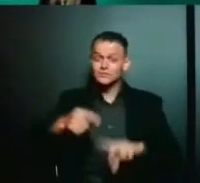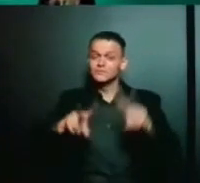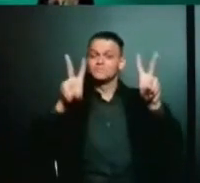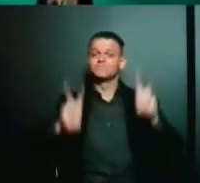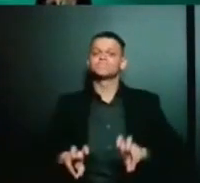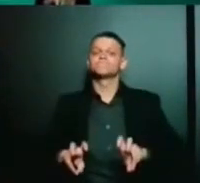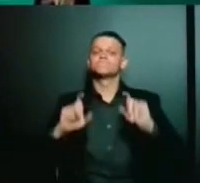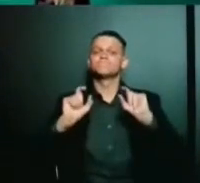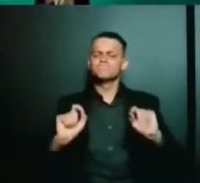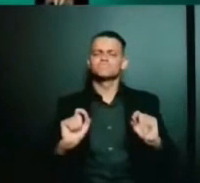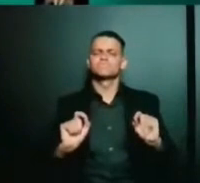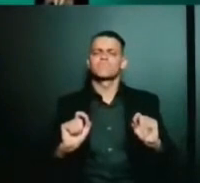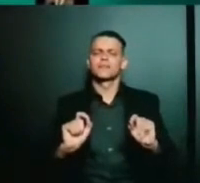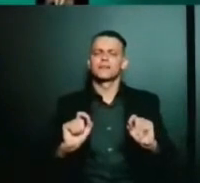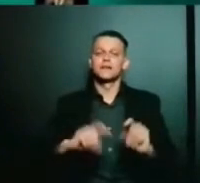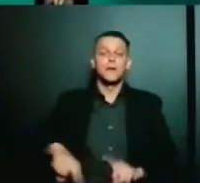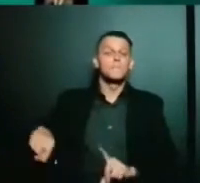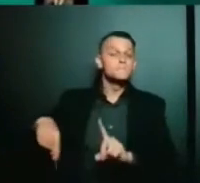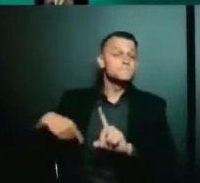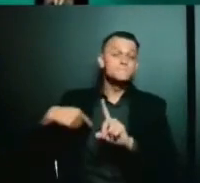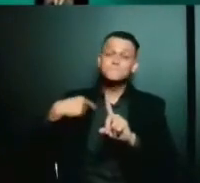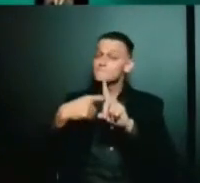dos temas que mais